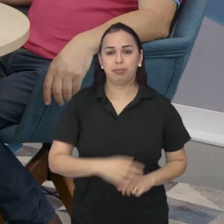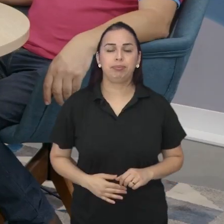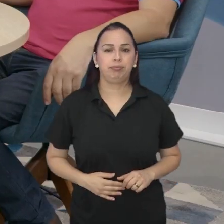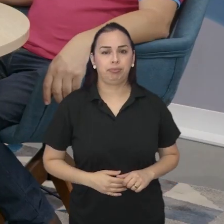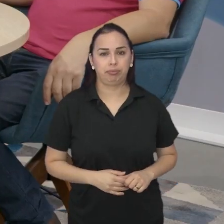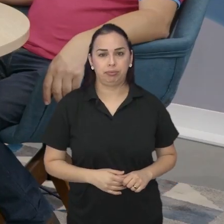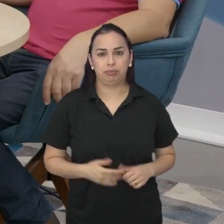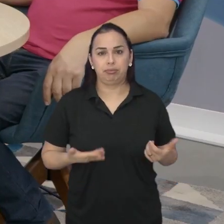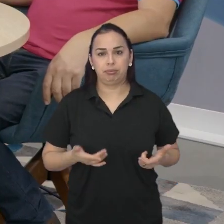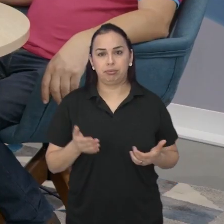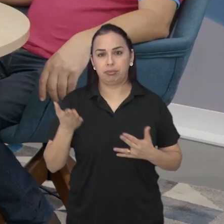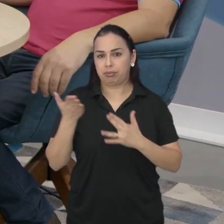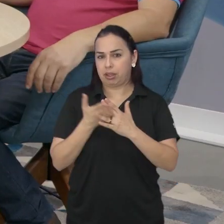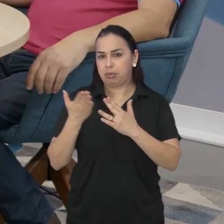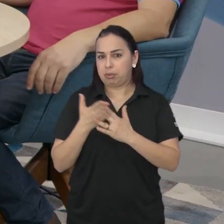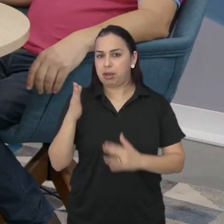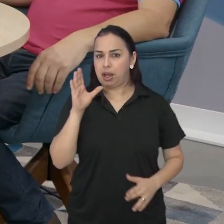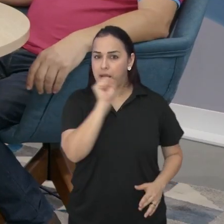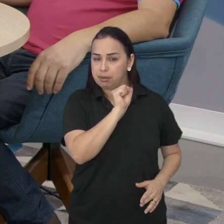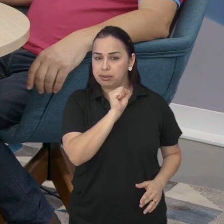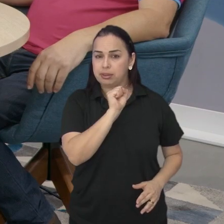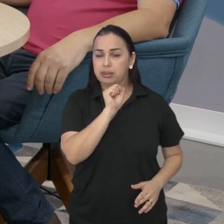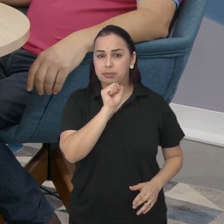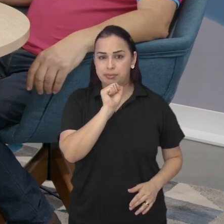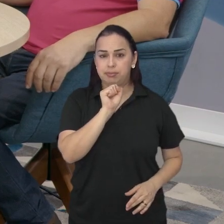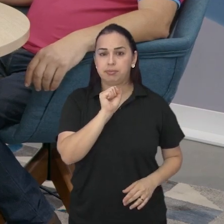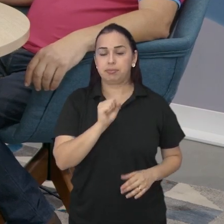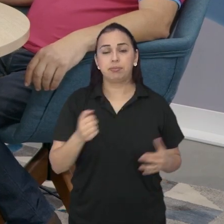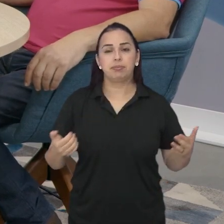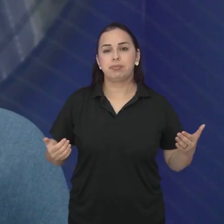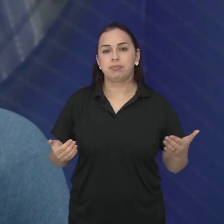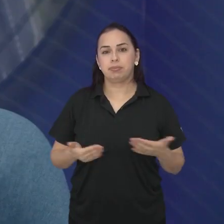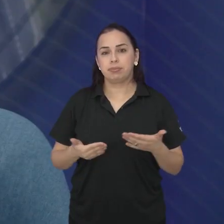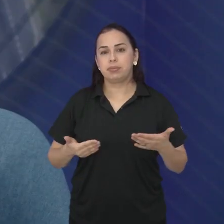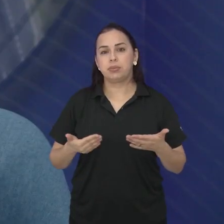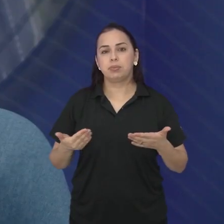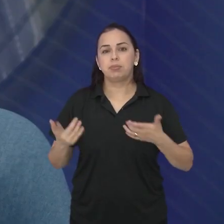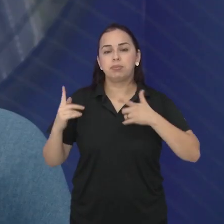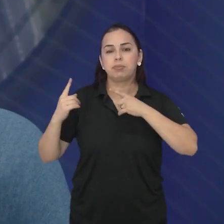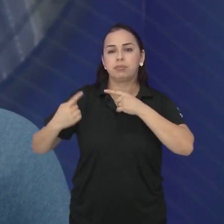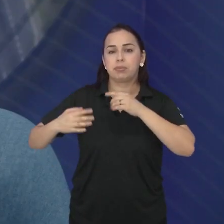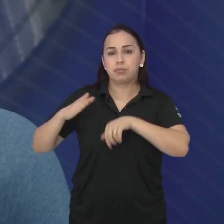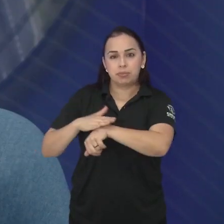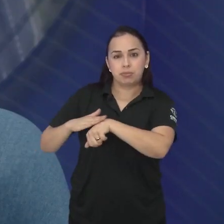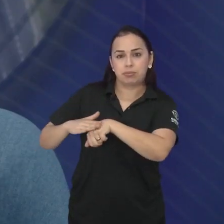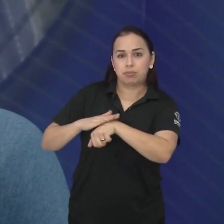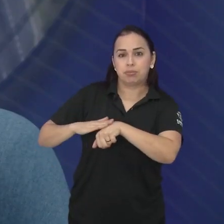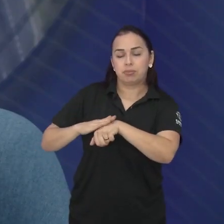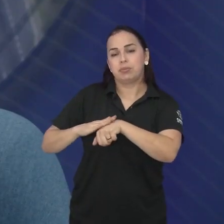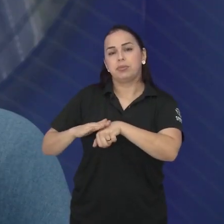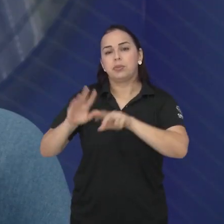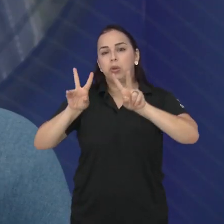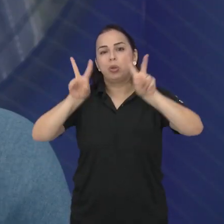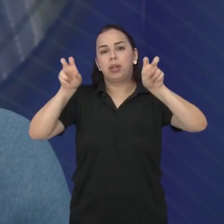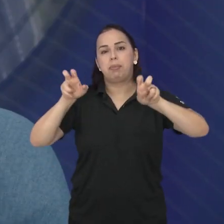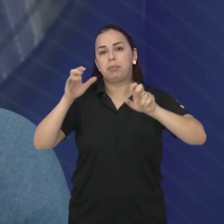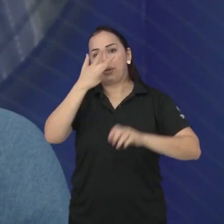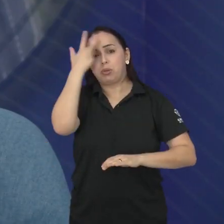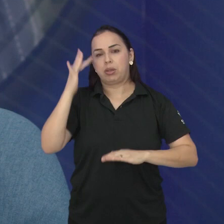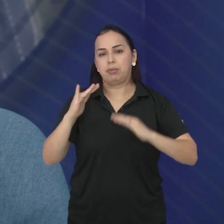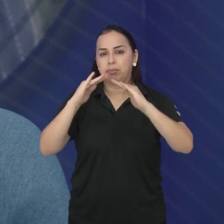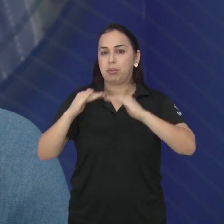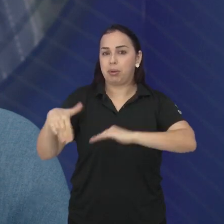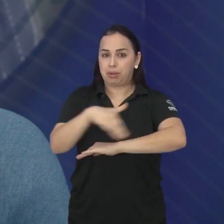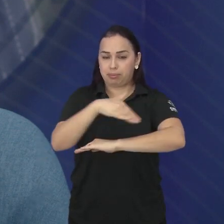Sim. Sem dúvida. Bom, a gente vai para a nossa primeira pausa de hoje, então. Hoje nós estamos debatendo sobre a população em situação